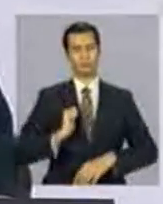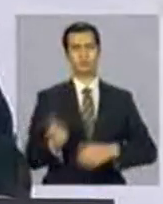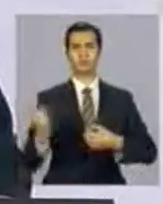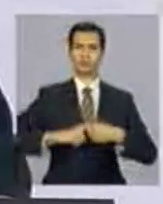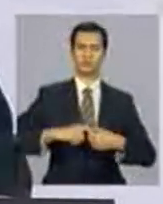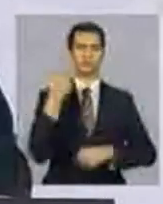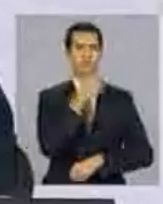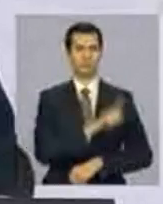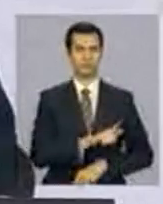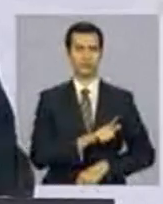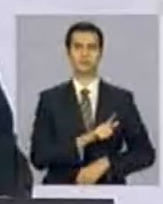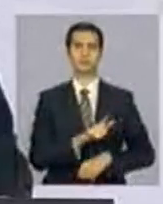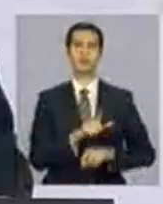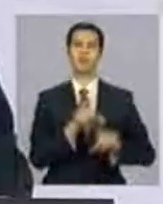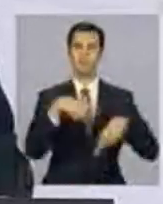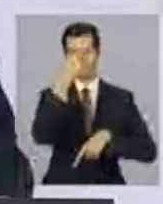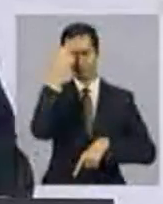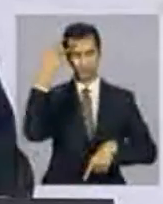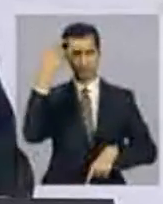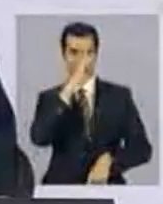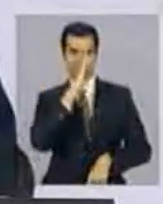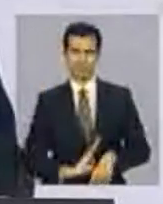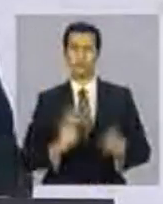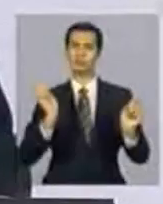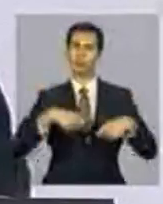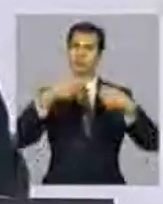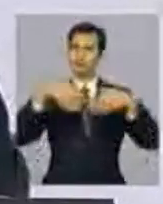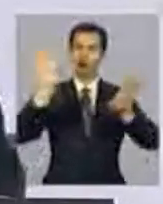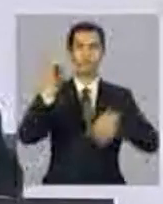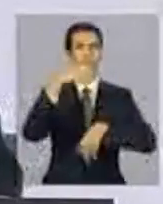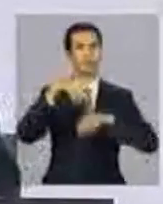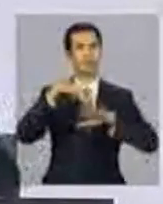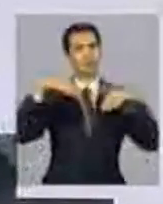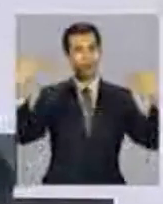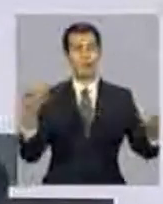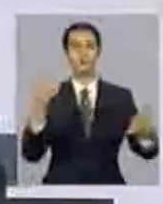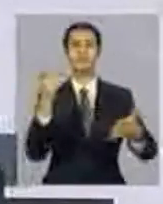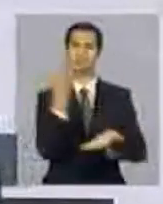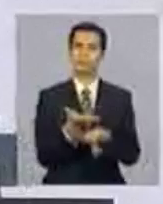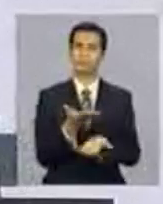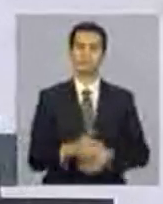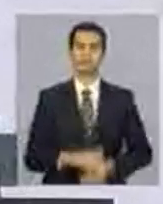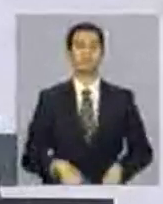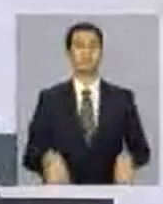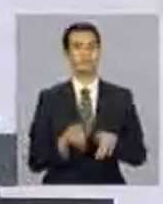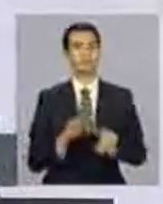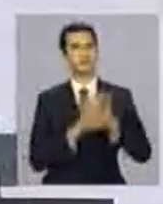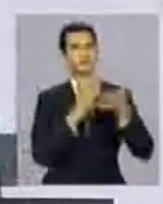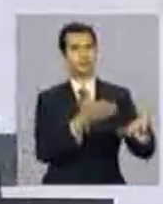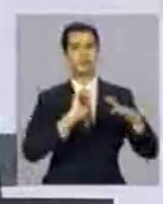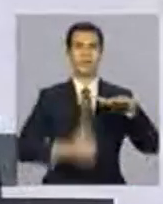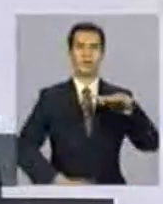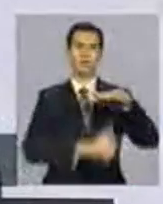oportunidades para a formação de brasileiros e de brasileiras. Queria cumprimentar os senhores reitores